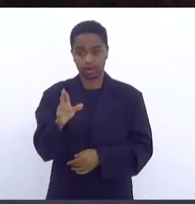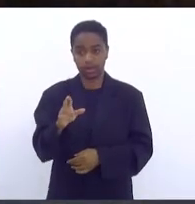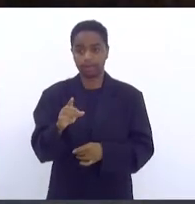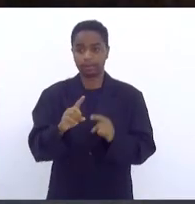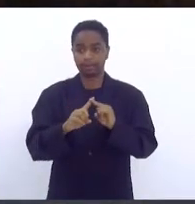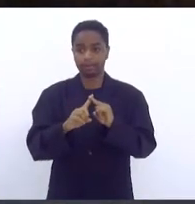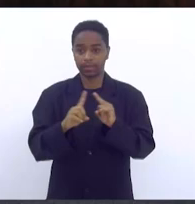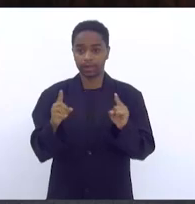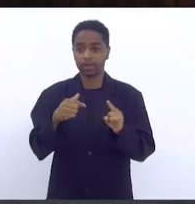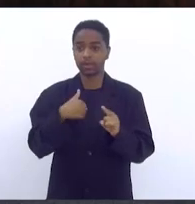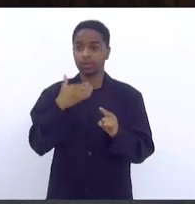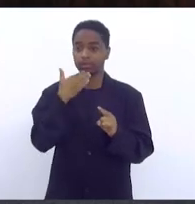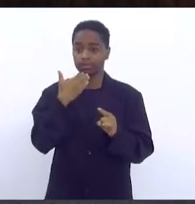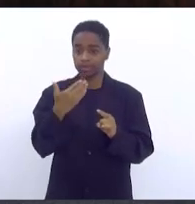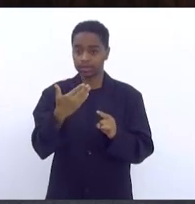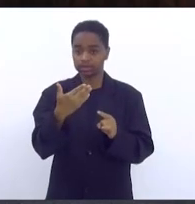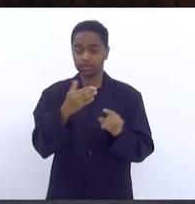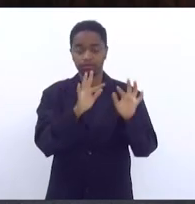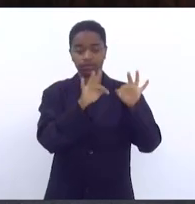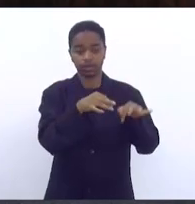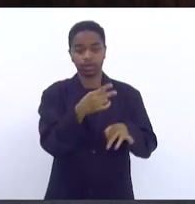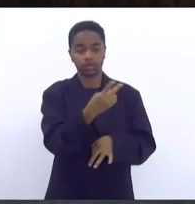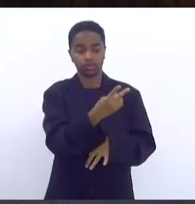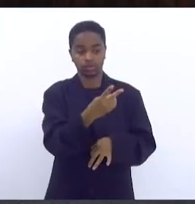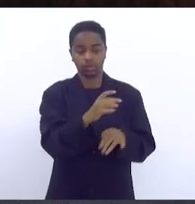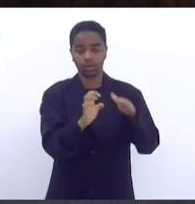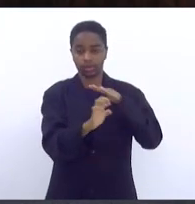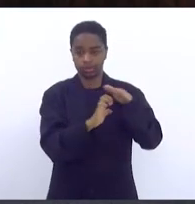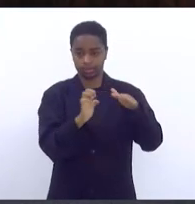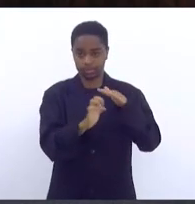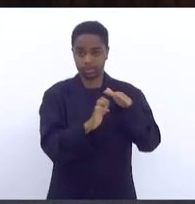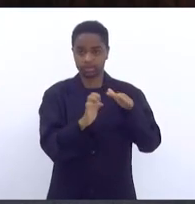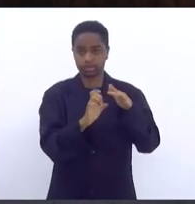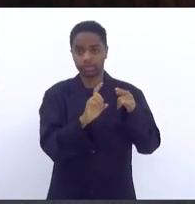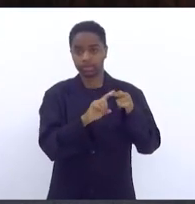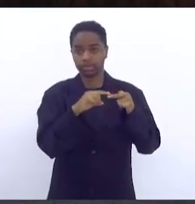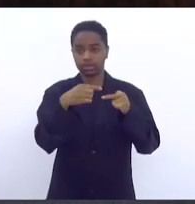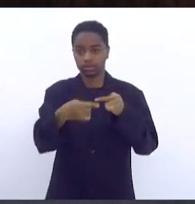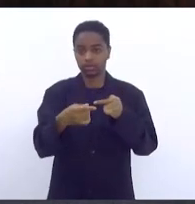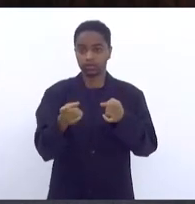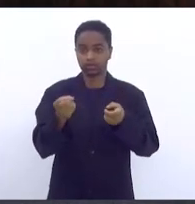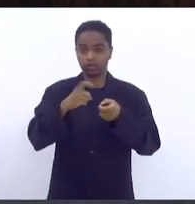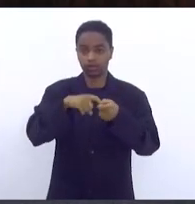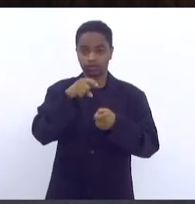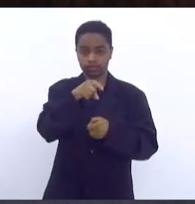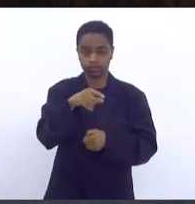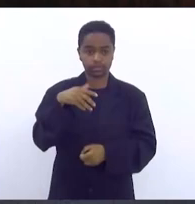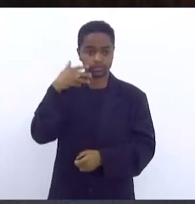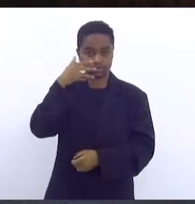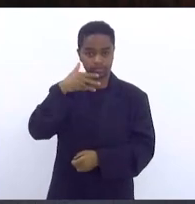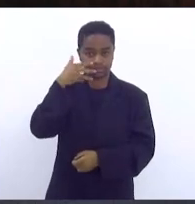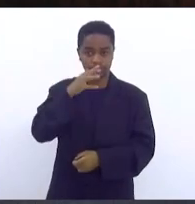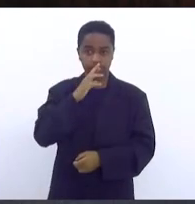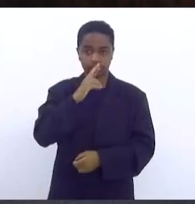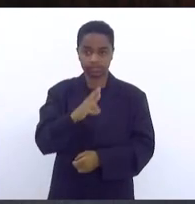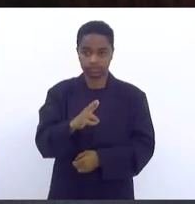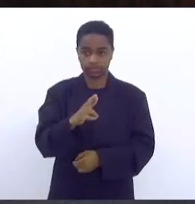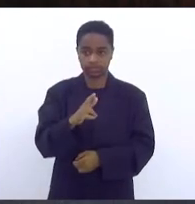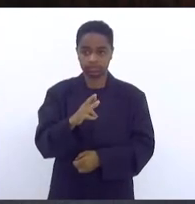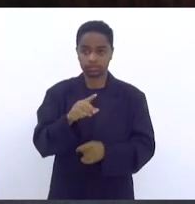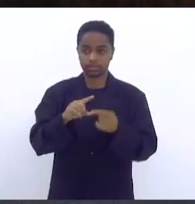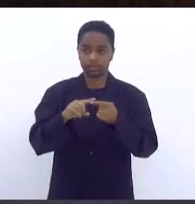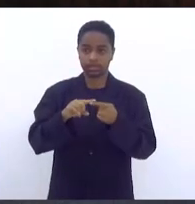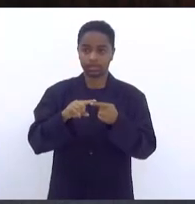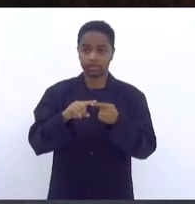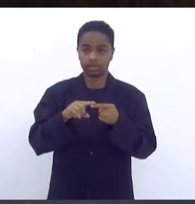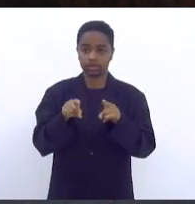eu vou só pedir pra gente acabar as duas empresas pelo menos que faltam e a gente retoma pra mesa com seu direito de resposta e